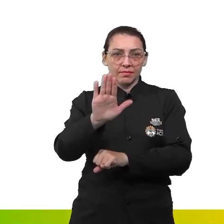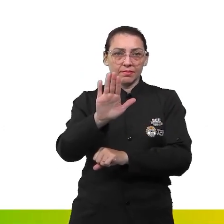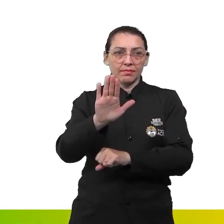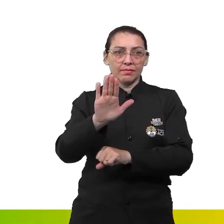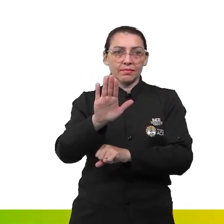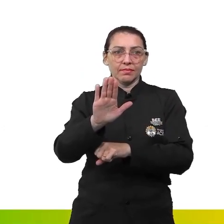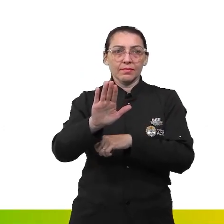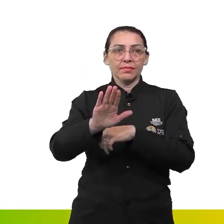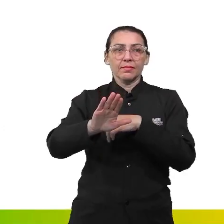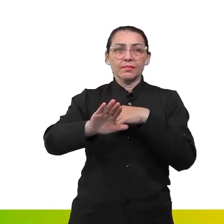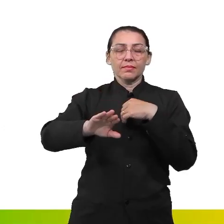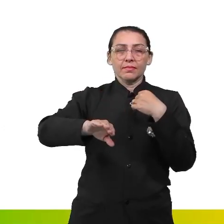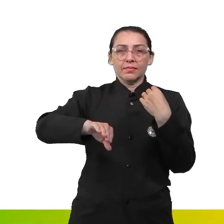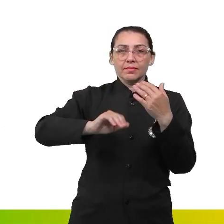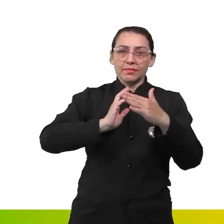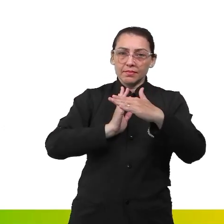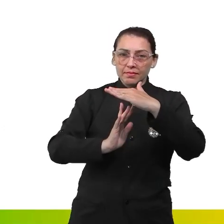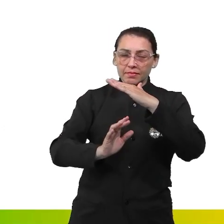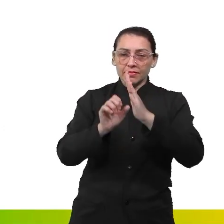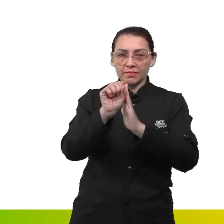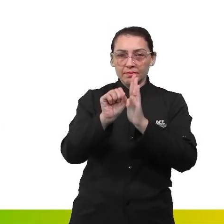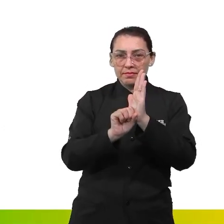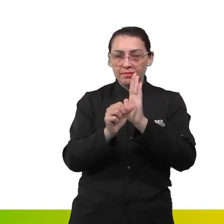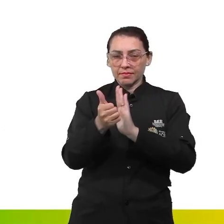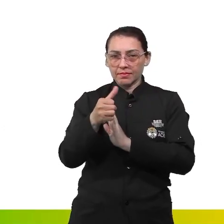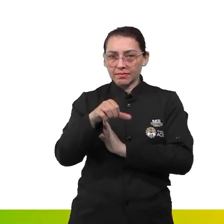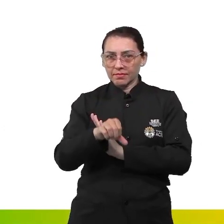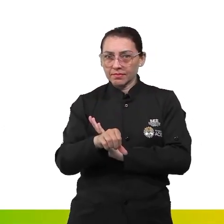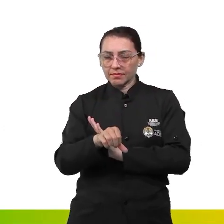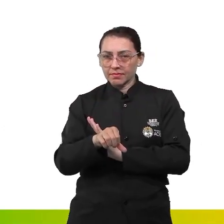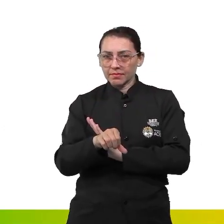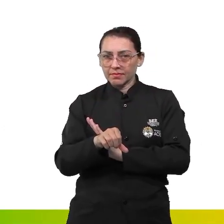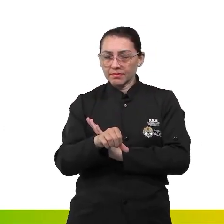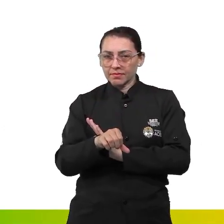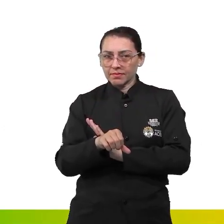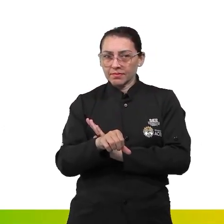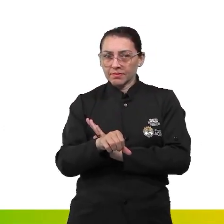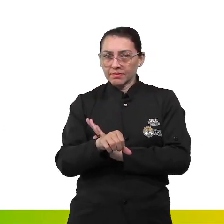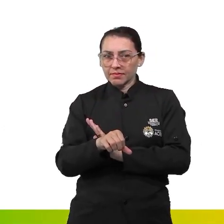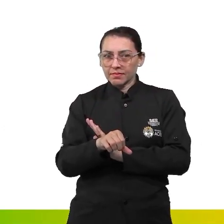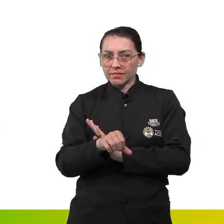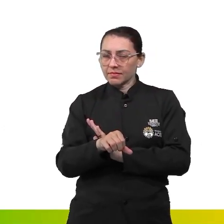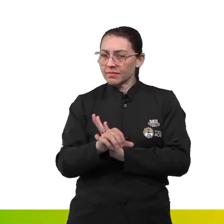razão de intensas imigrações do século XIX. Predominante,